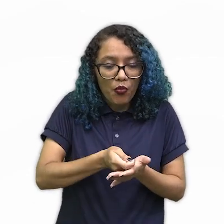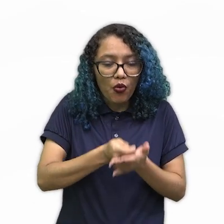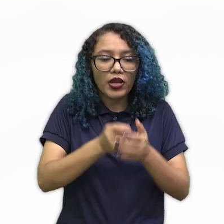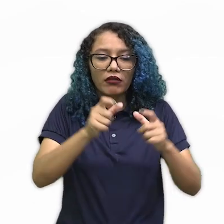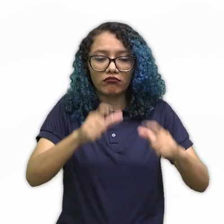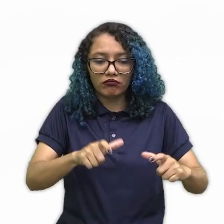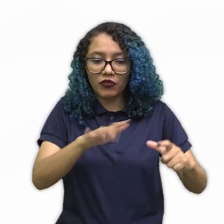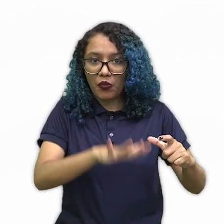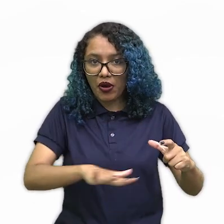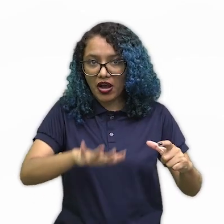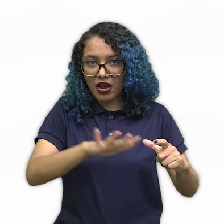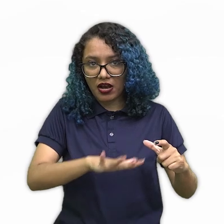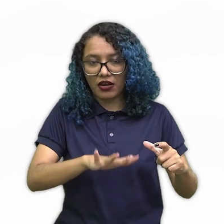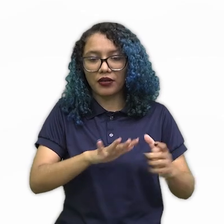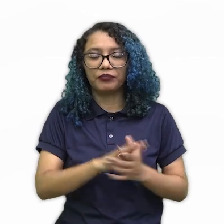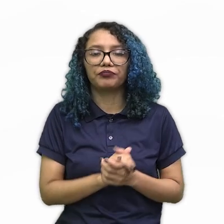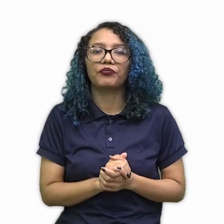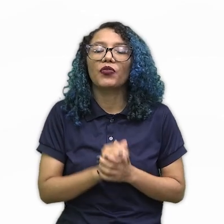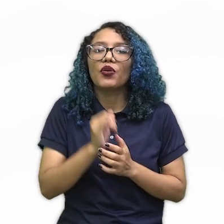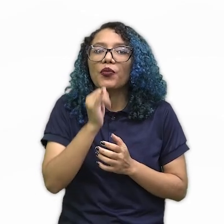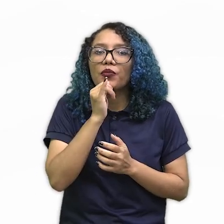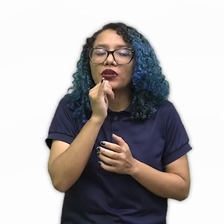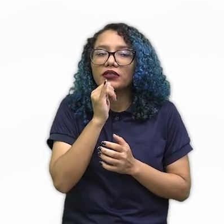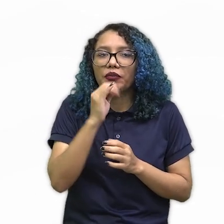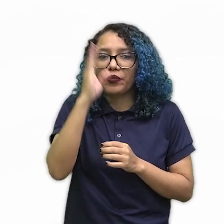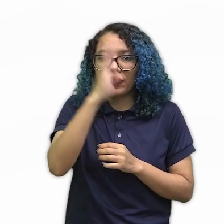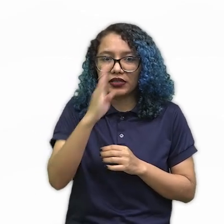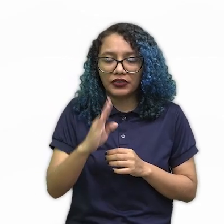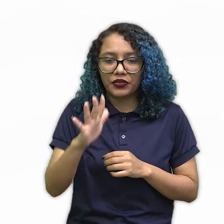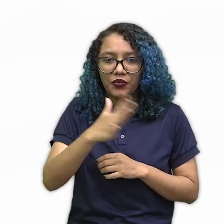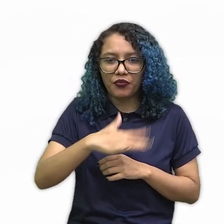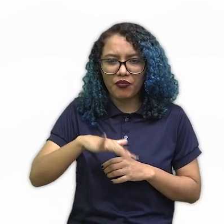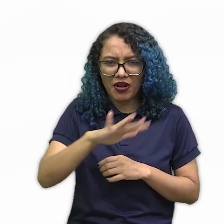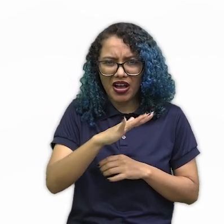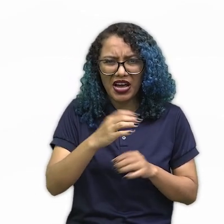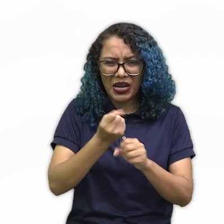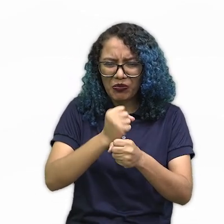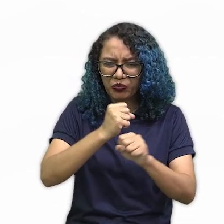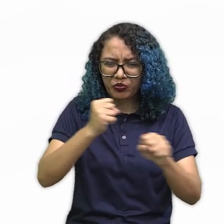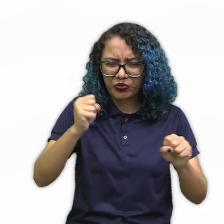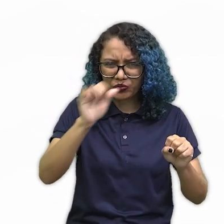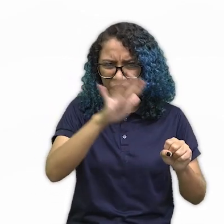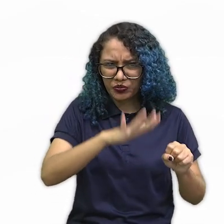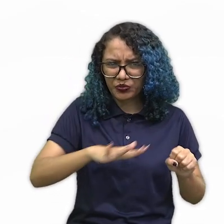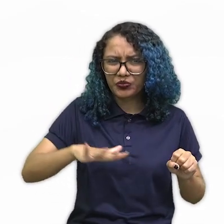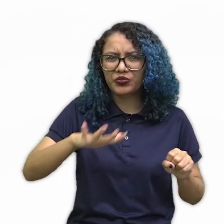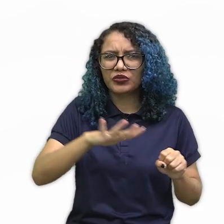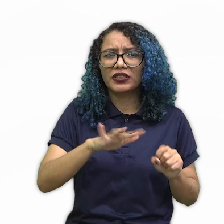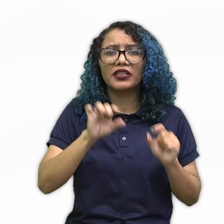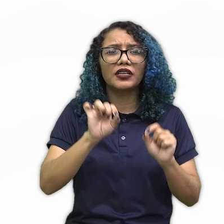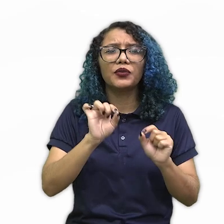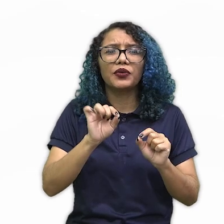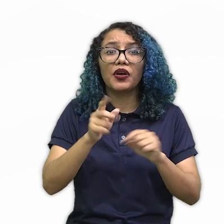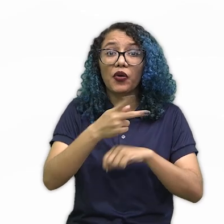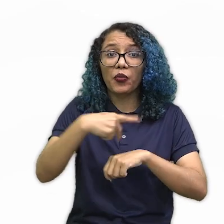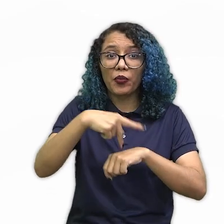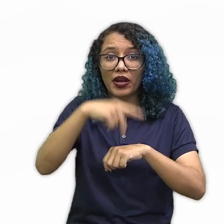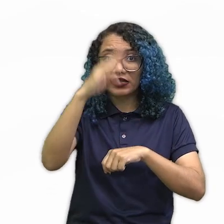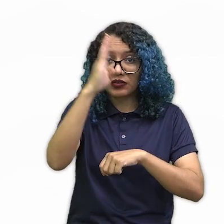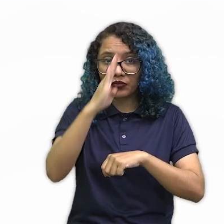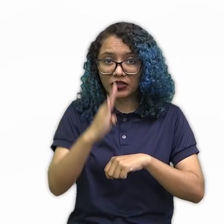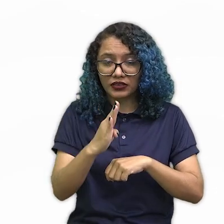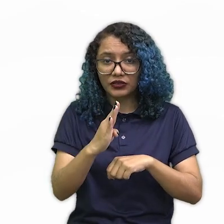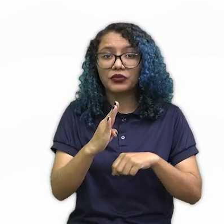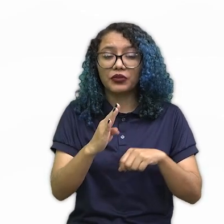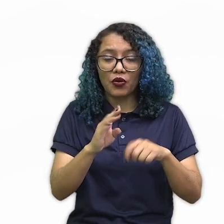território. Um exemplo, o Brasil tem uma área de 8,5 milhões de quilômetros quadrados. E o Estado brasileiro,